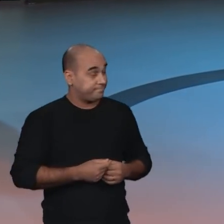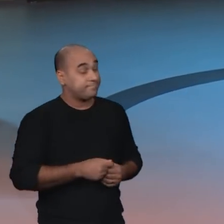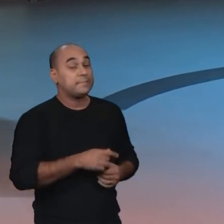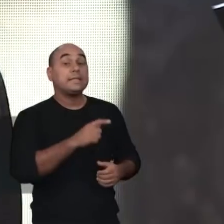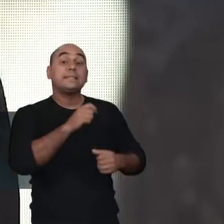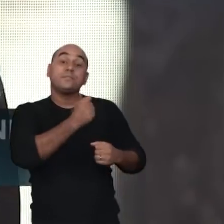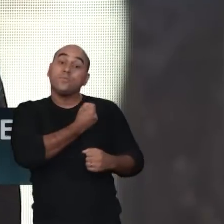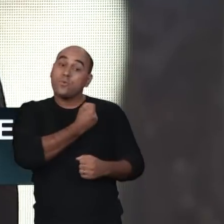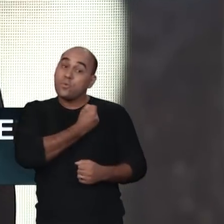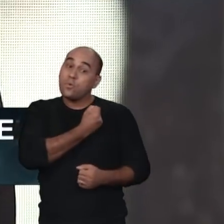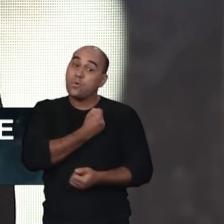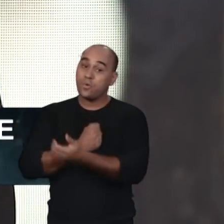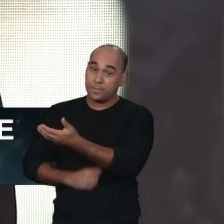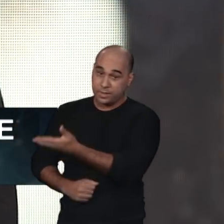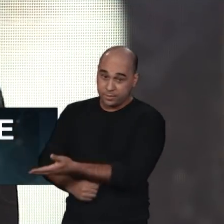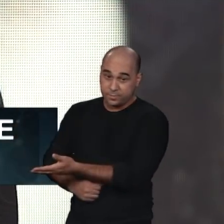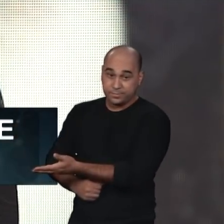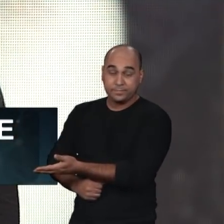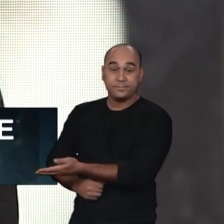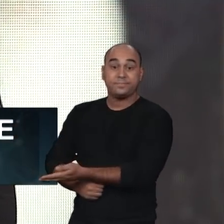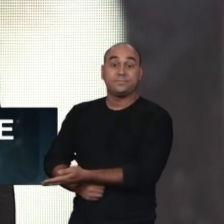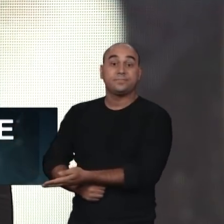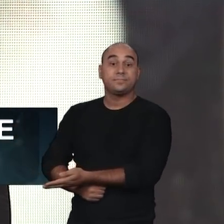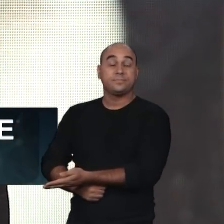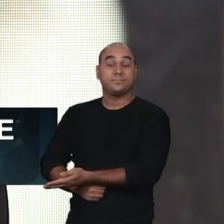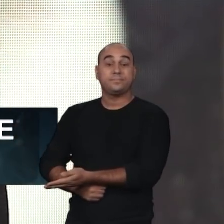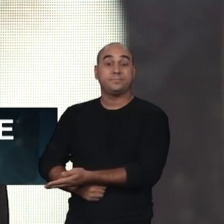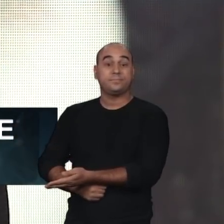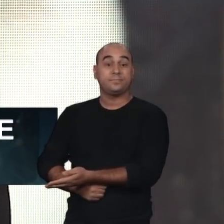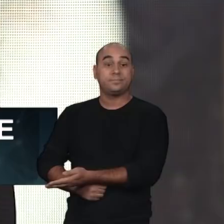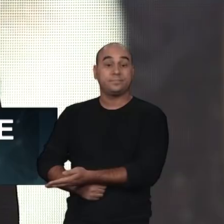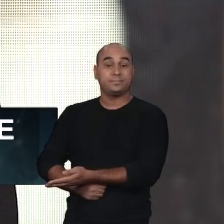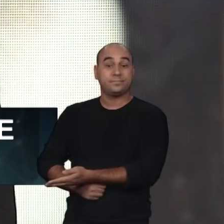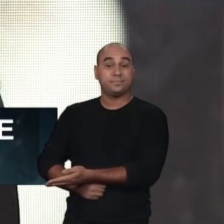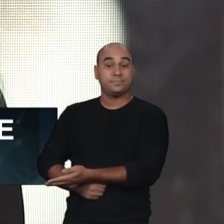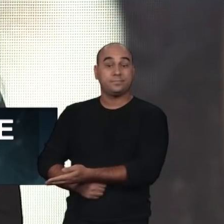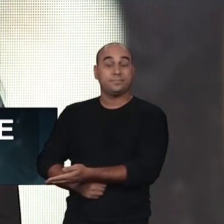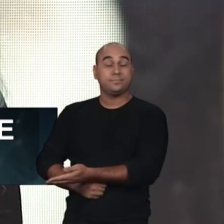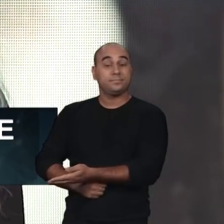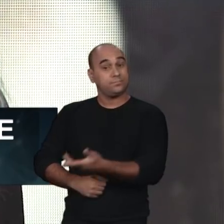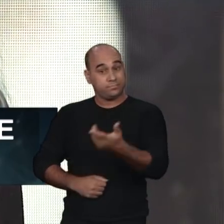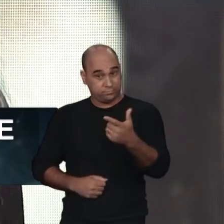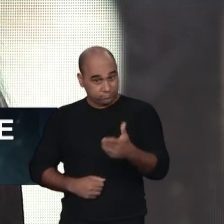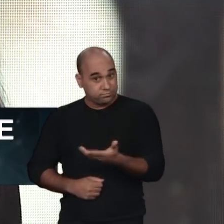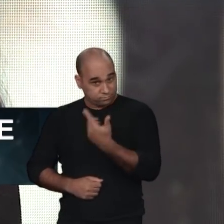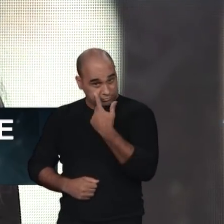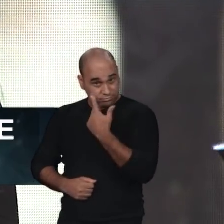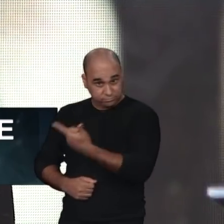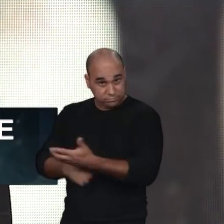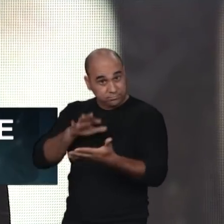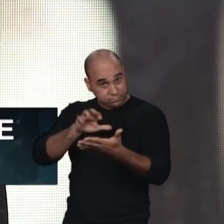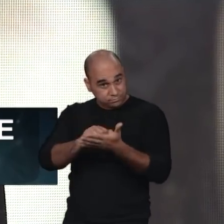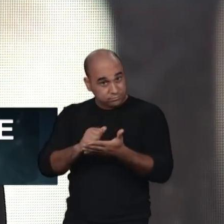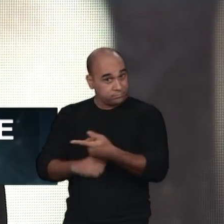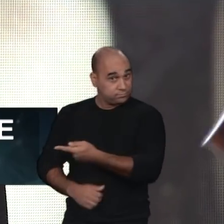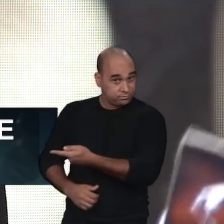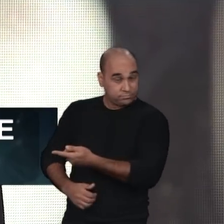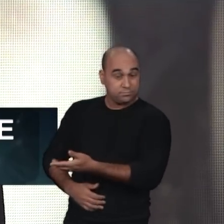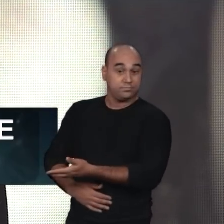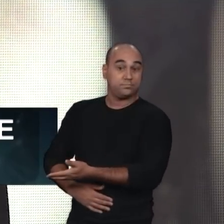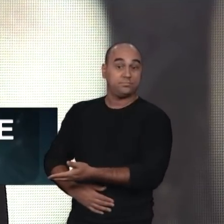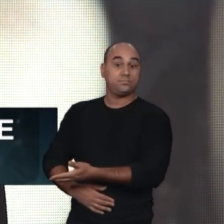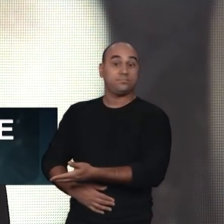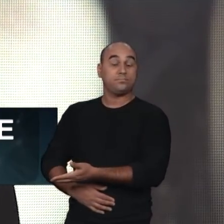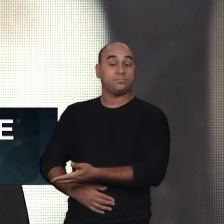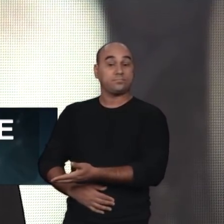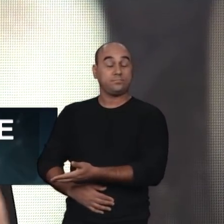0 operadora 12 21 27 31 21. Vou repetir, 0 operadora 12 21 27